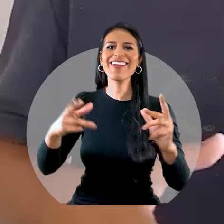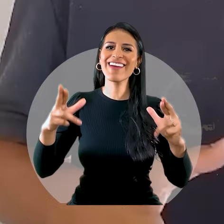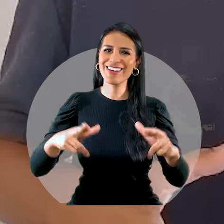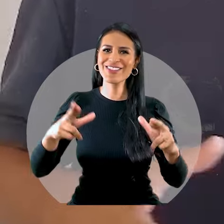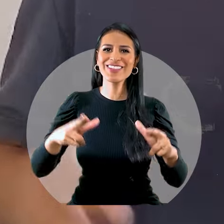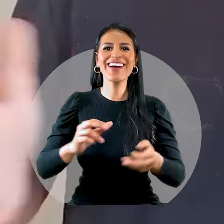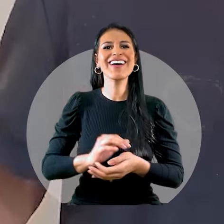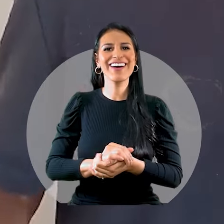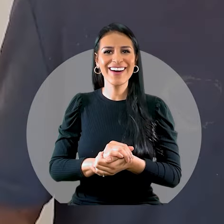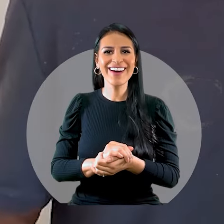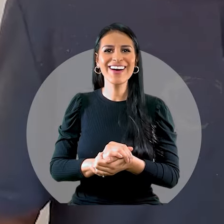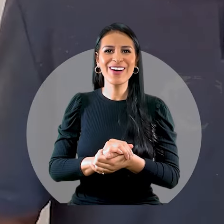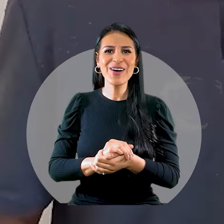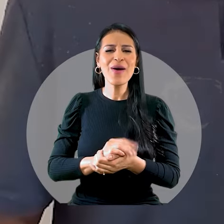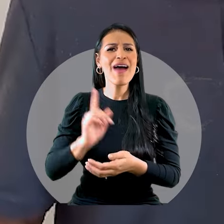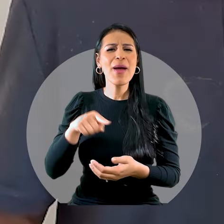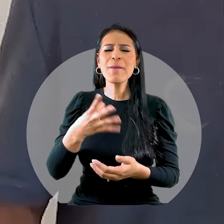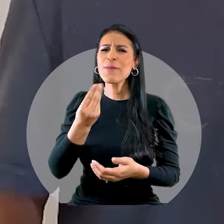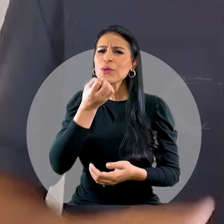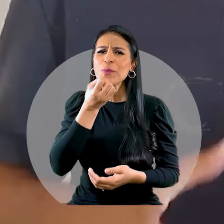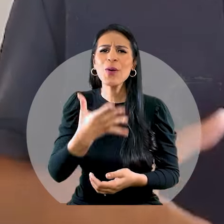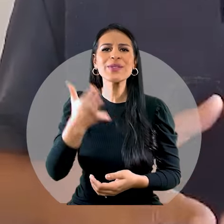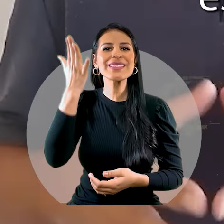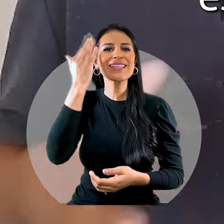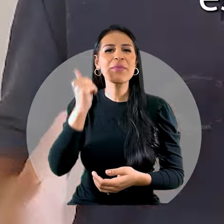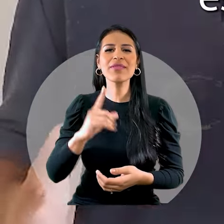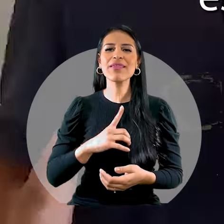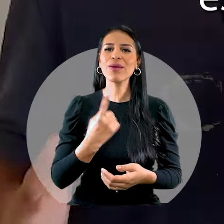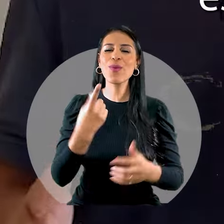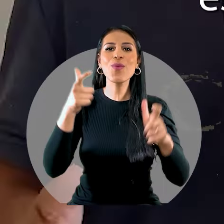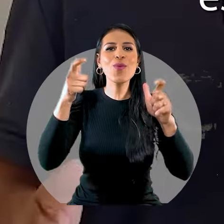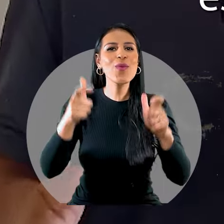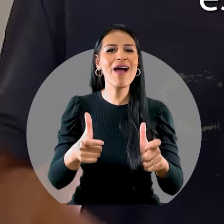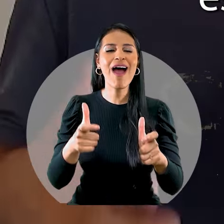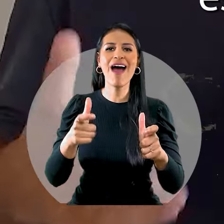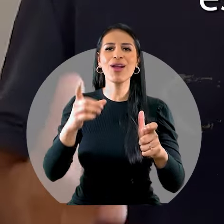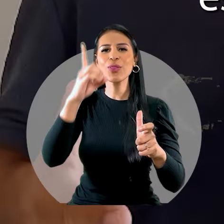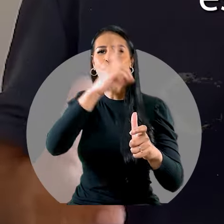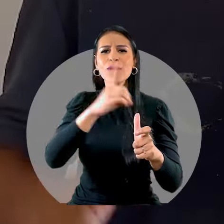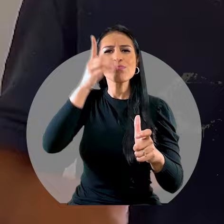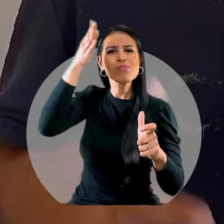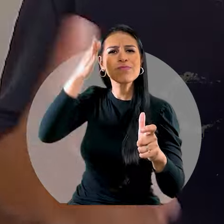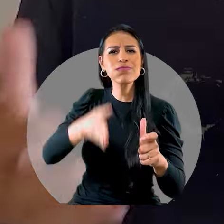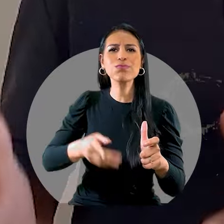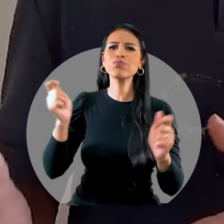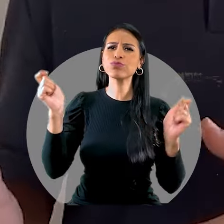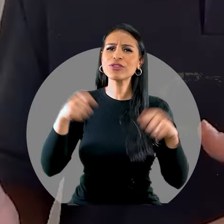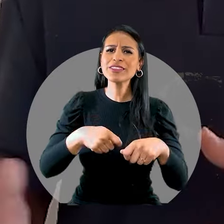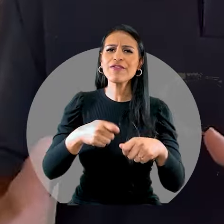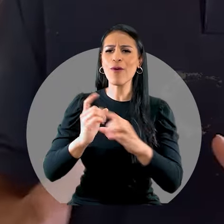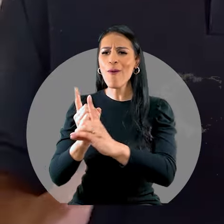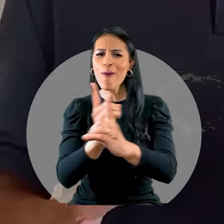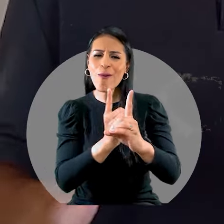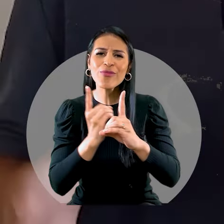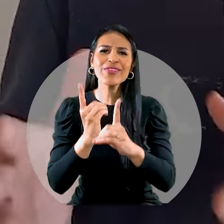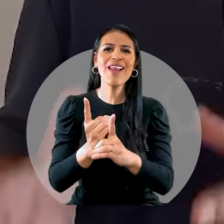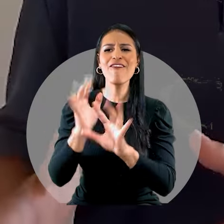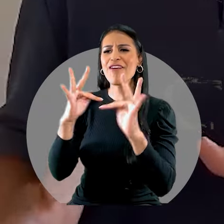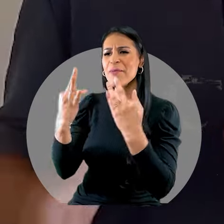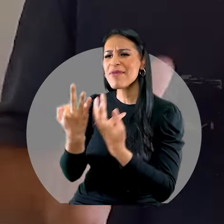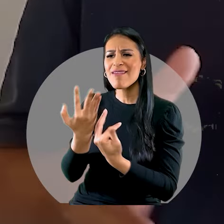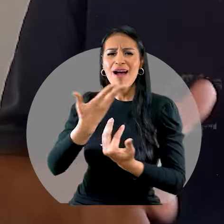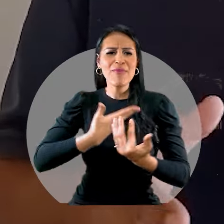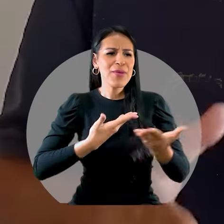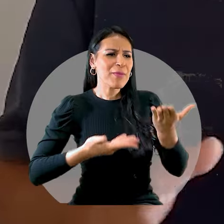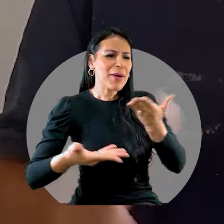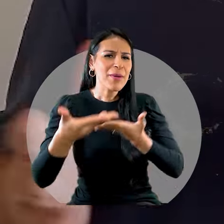Igreja de Confissão Luterana aqui na nossa região. É agradável saber que temos um espaço onde aos domingos podemos encontrar